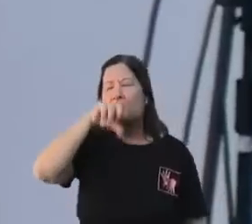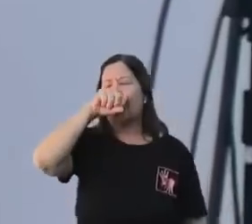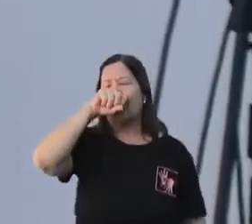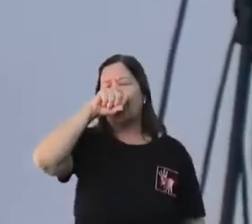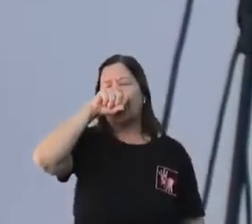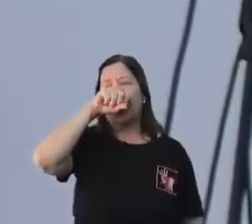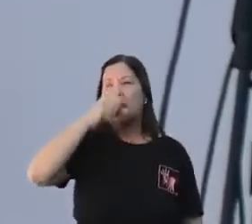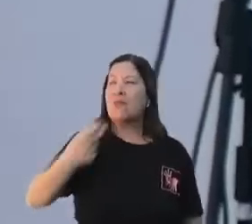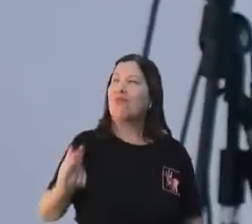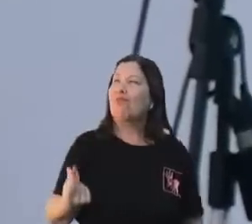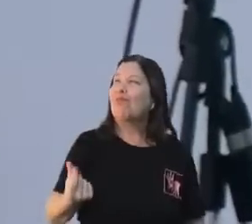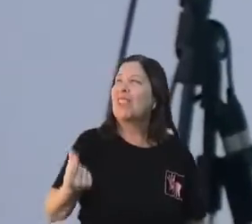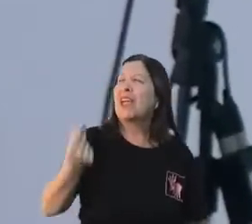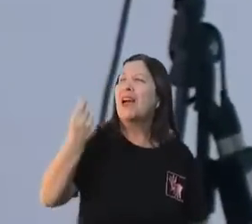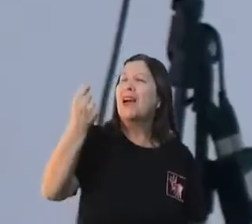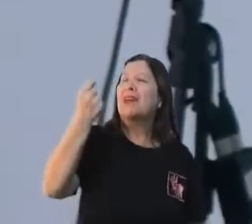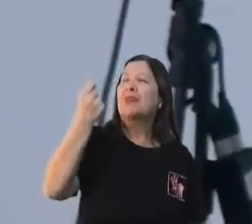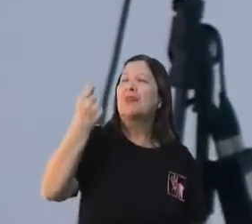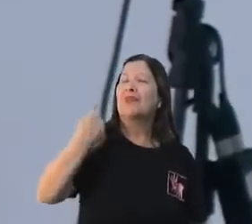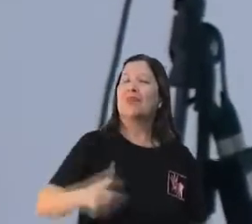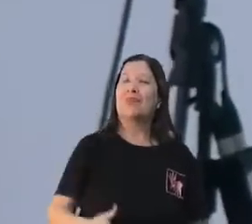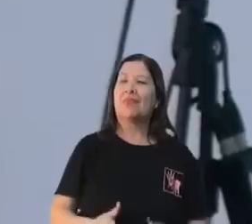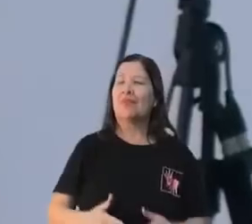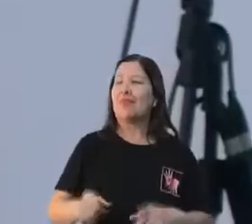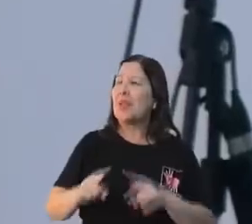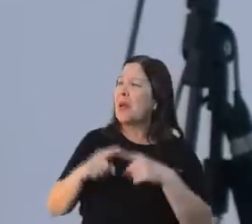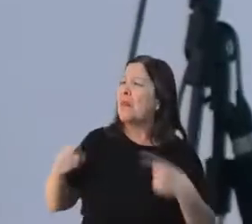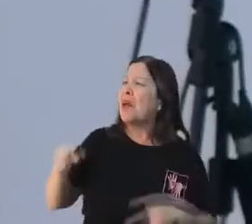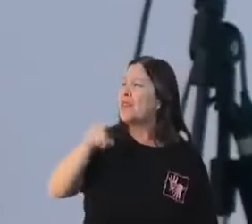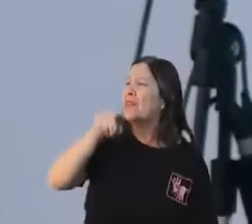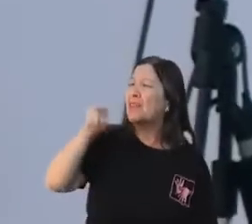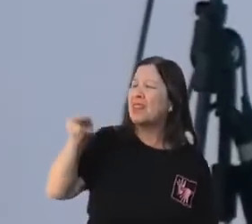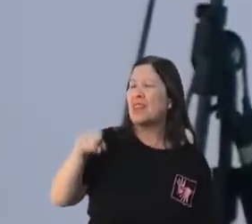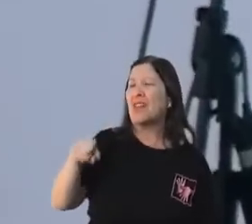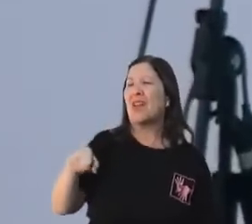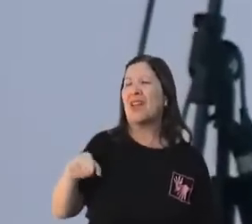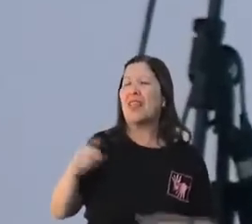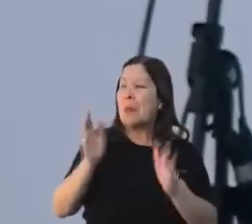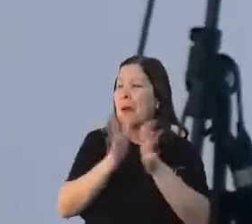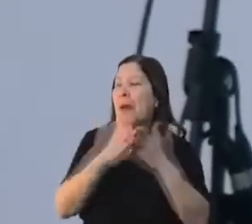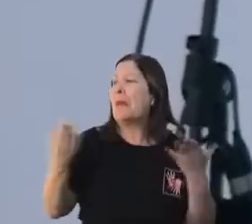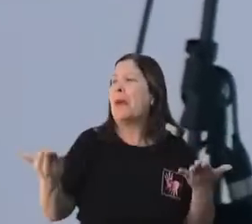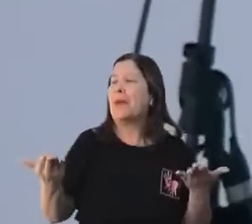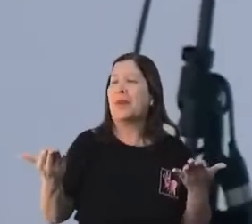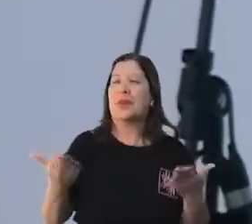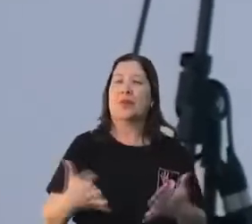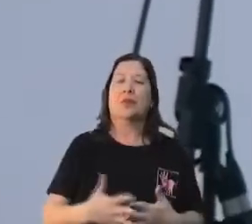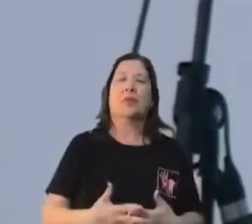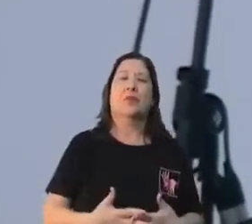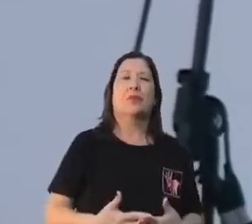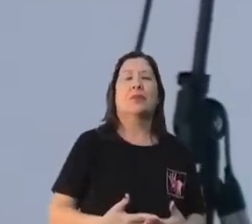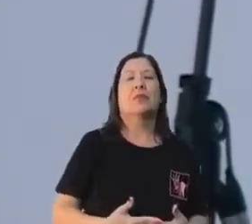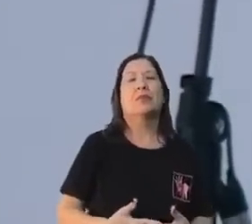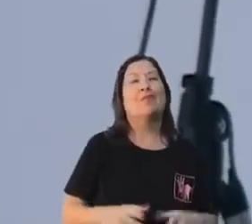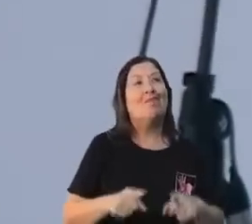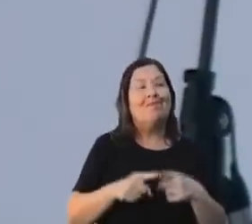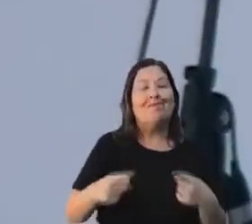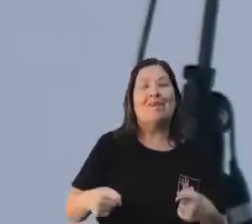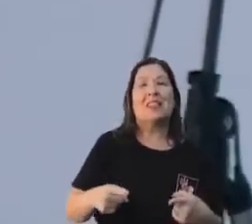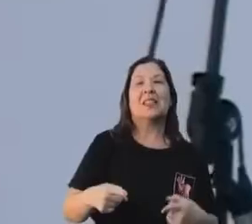300 denários e dar-se aos pobres, e murmuravam contra ela. Primeiro é indignação, segundo é